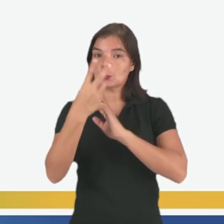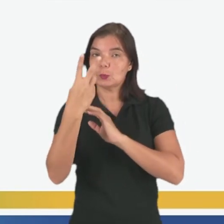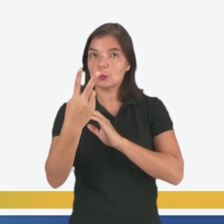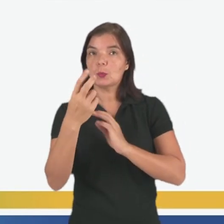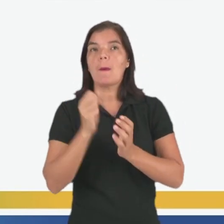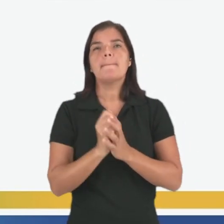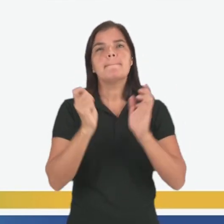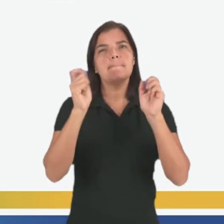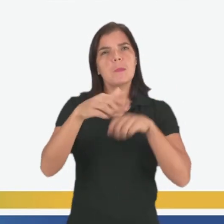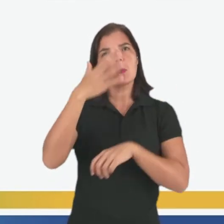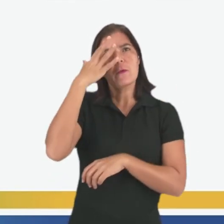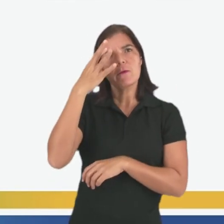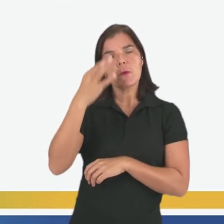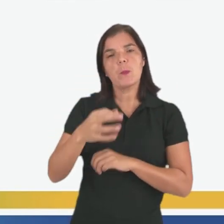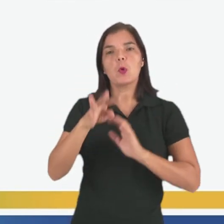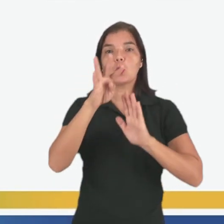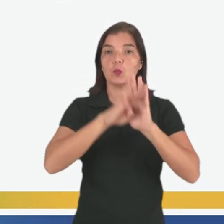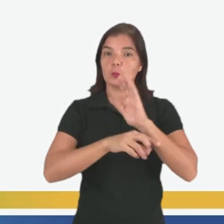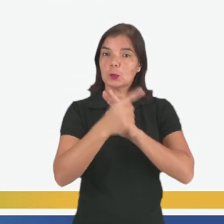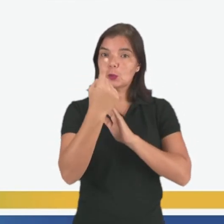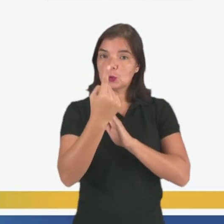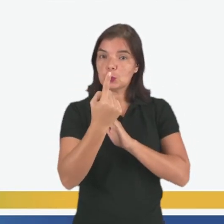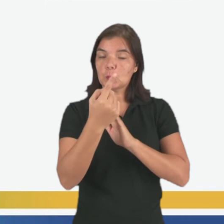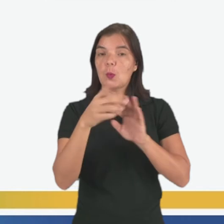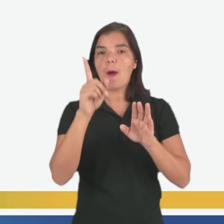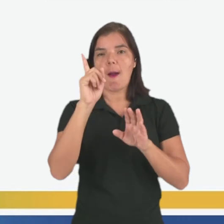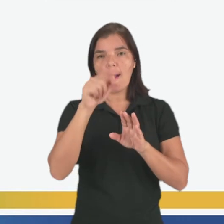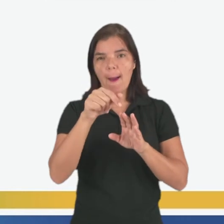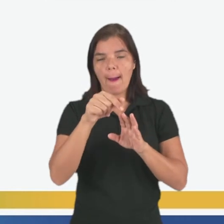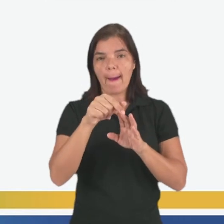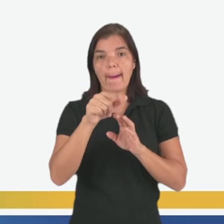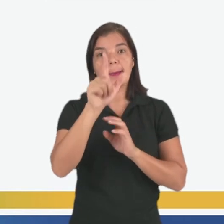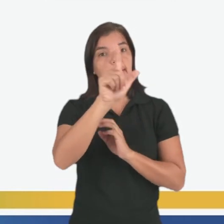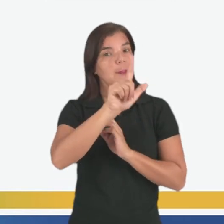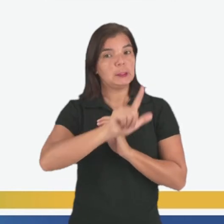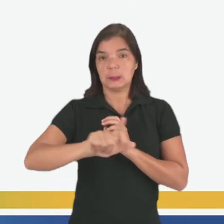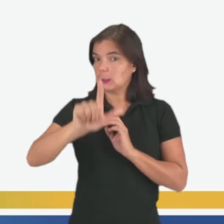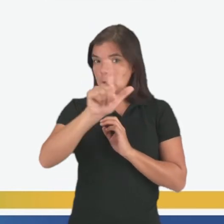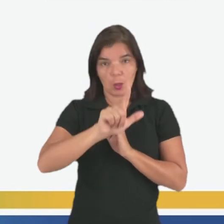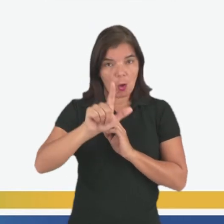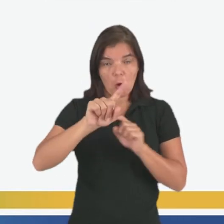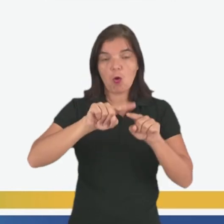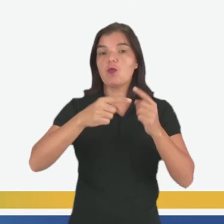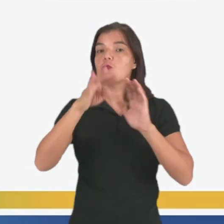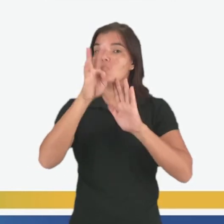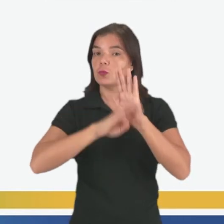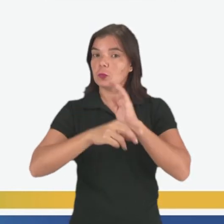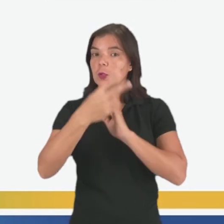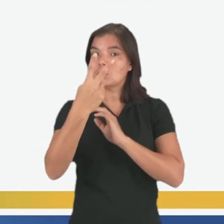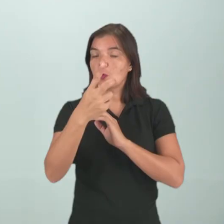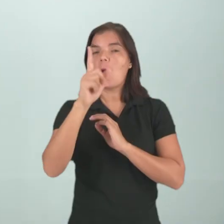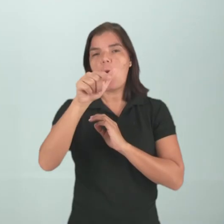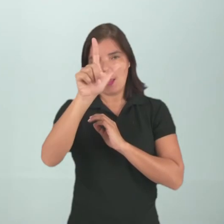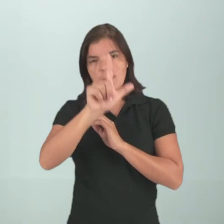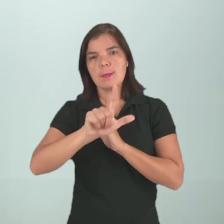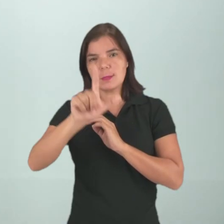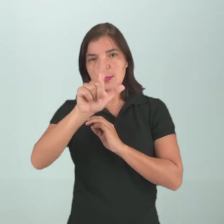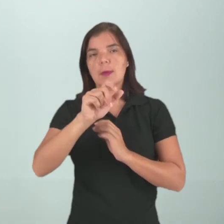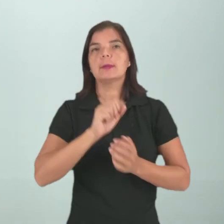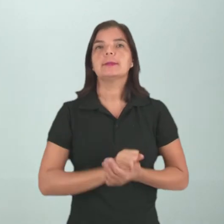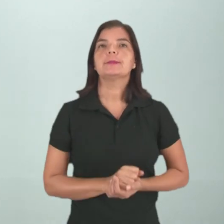2, podemos afirmar que o texto 1 é não literário e o texto 2 é literário,